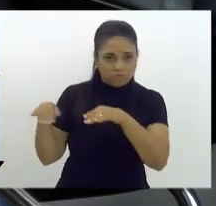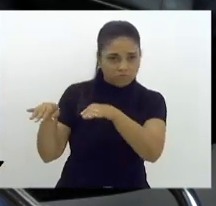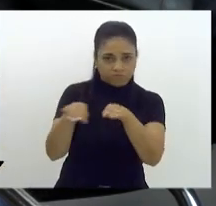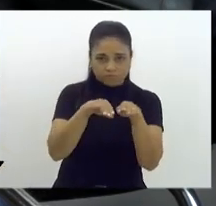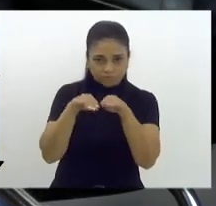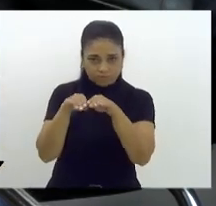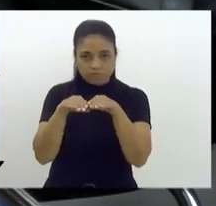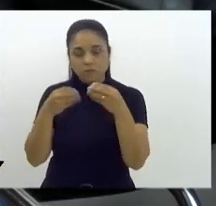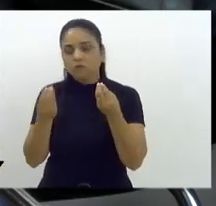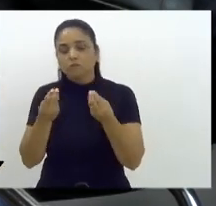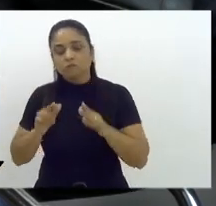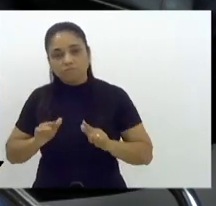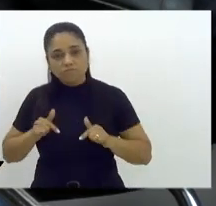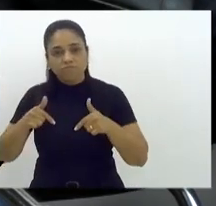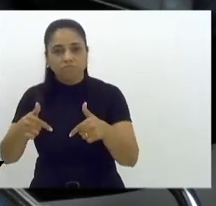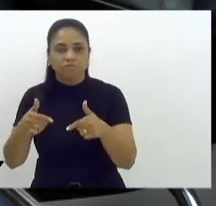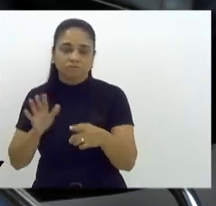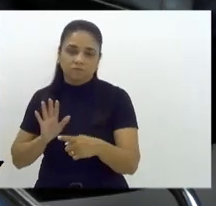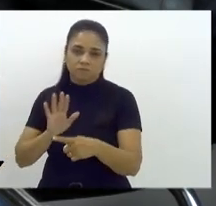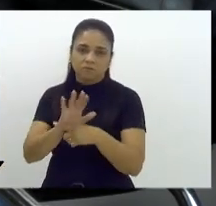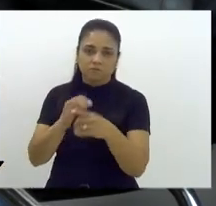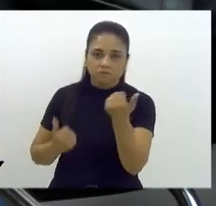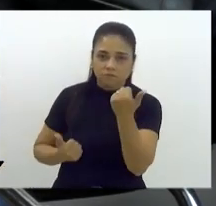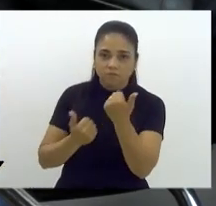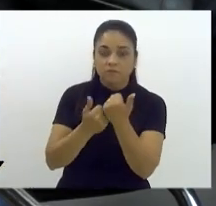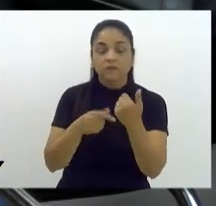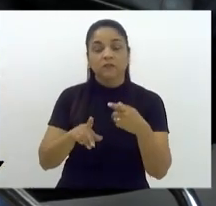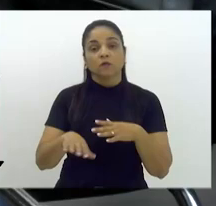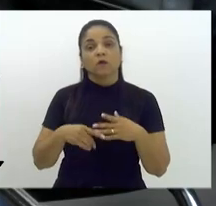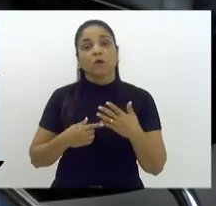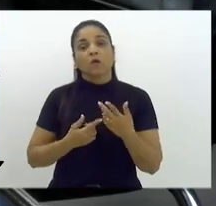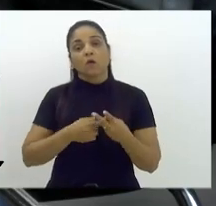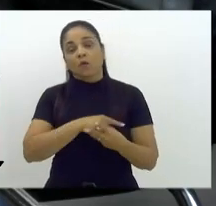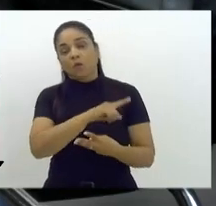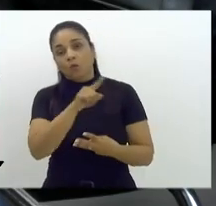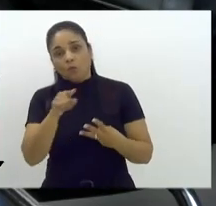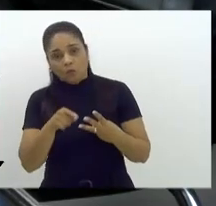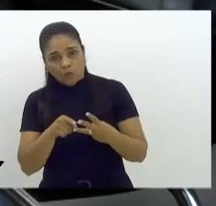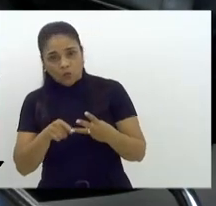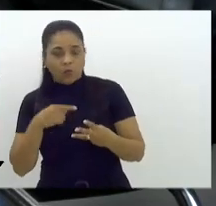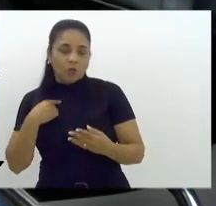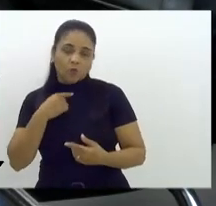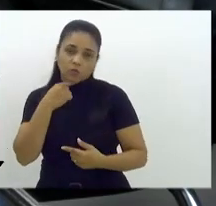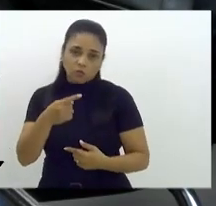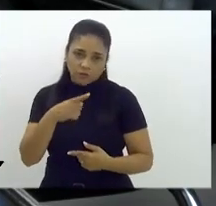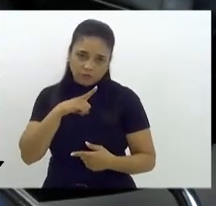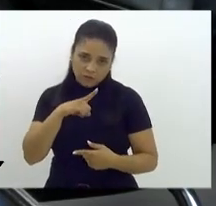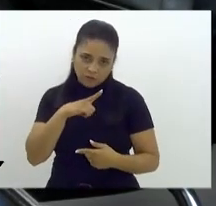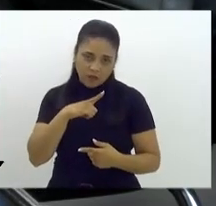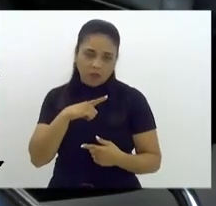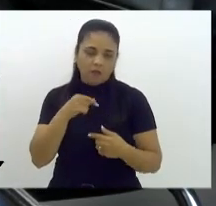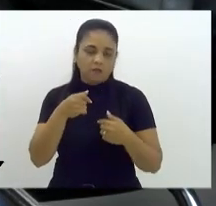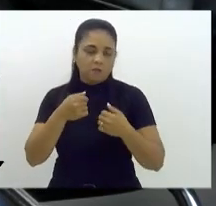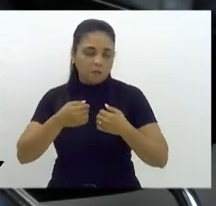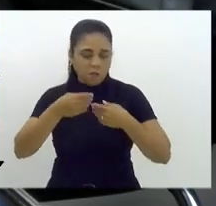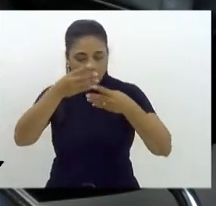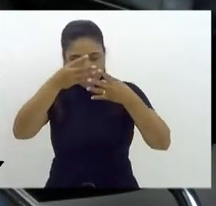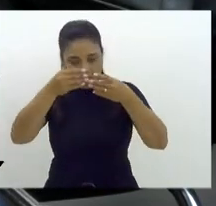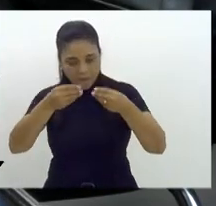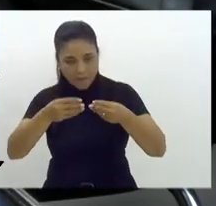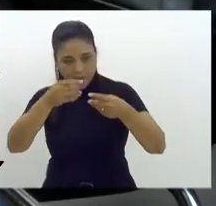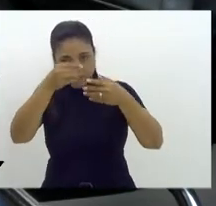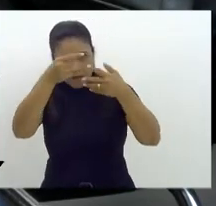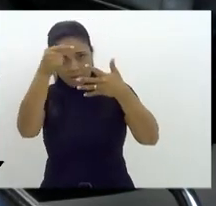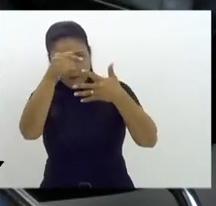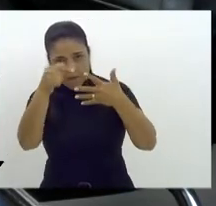e por último um uma dúvida também que me ocorre que eu acho que é para a gente também esmir o samba ao longo das sessões